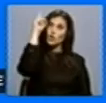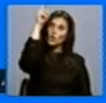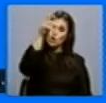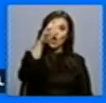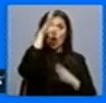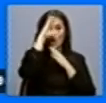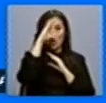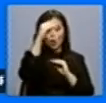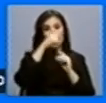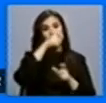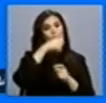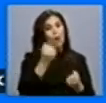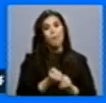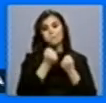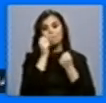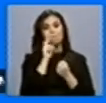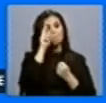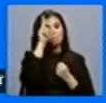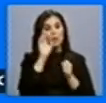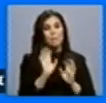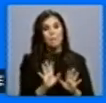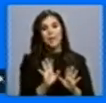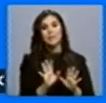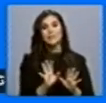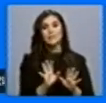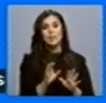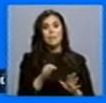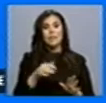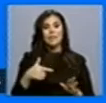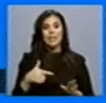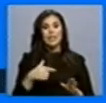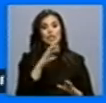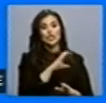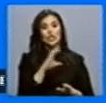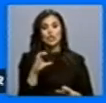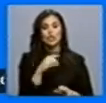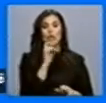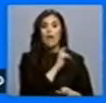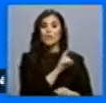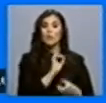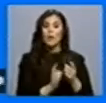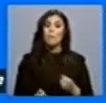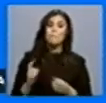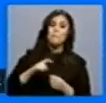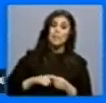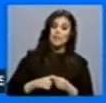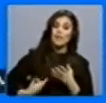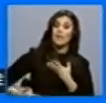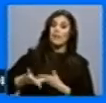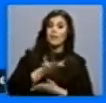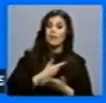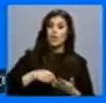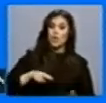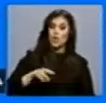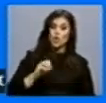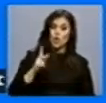acabou porque ninguém lá conseguiu chegar, mas a PT Scientists anunciou uma parceria entre eles e a Nokia